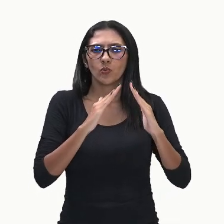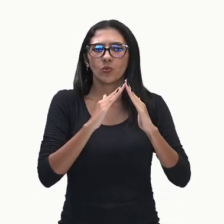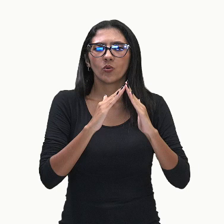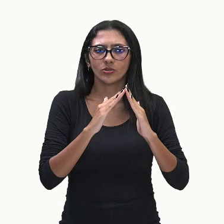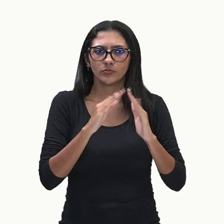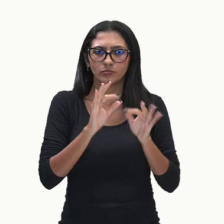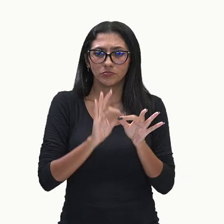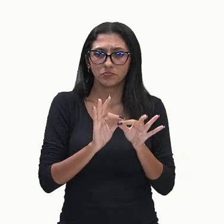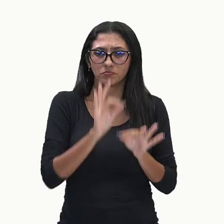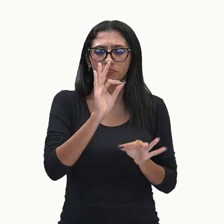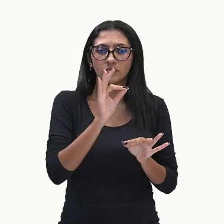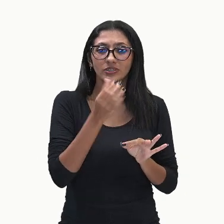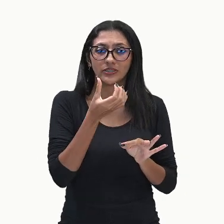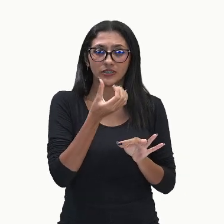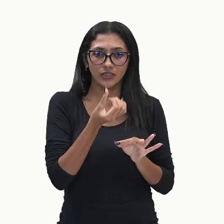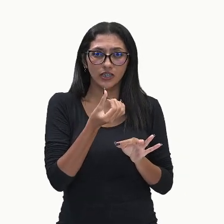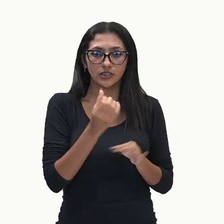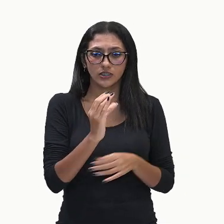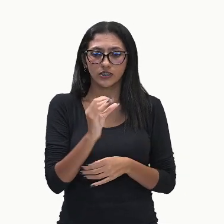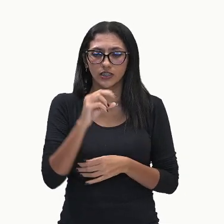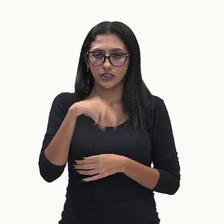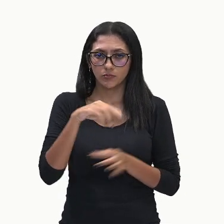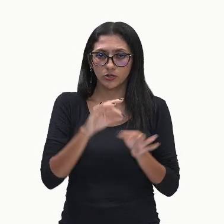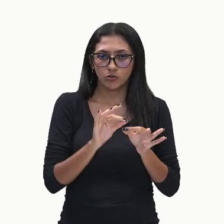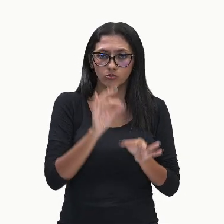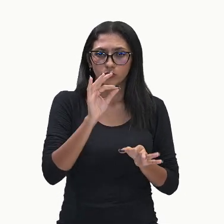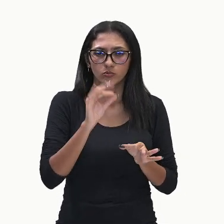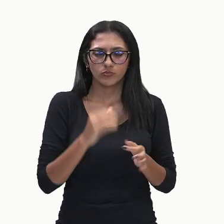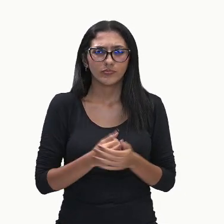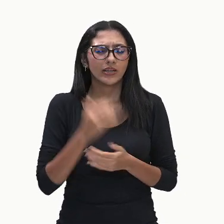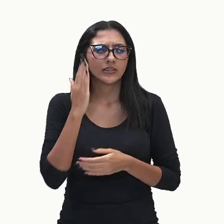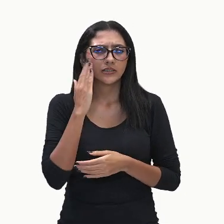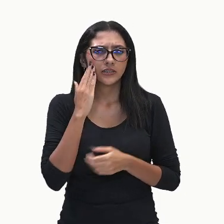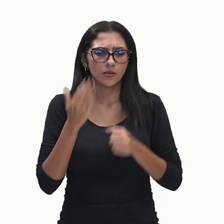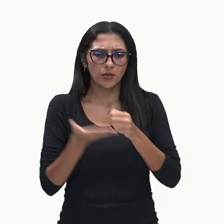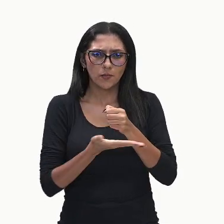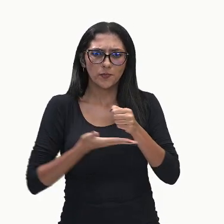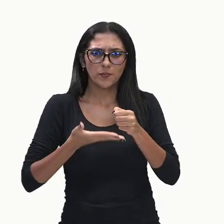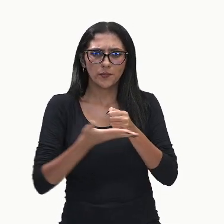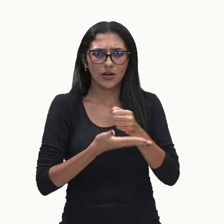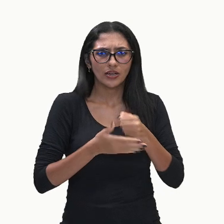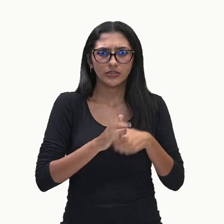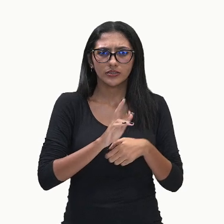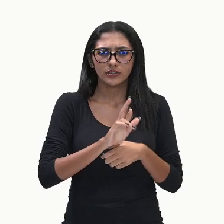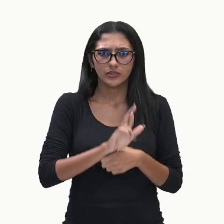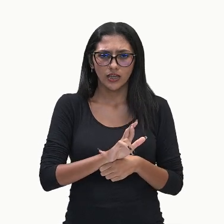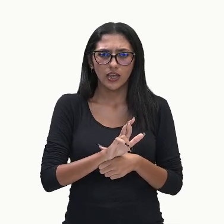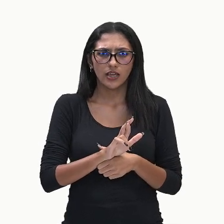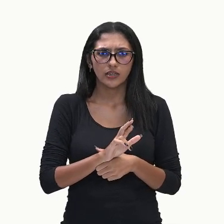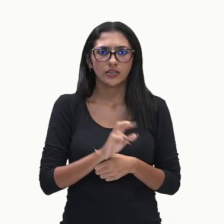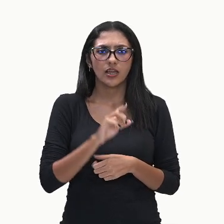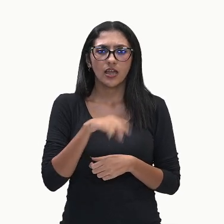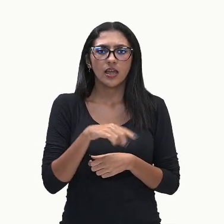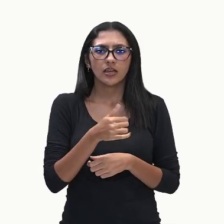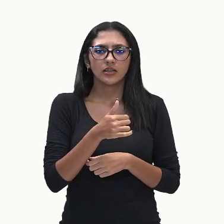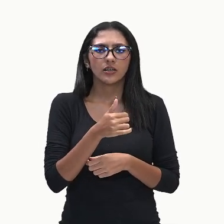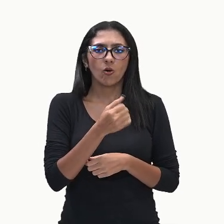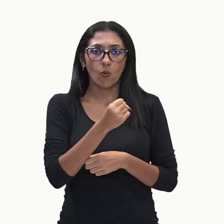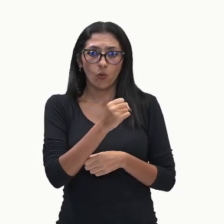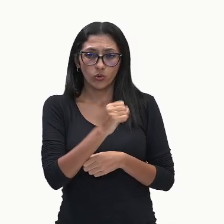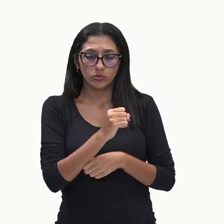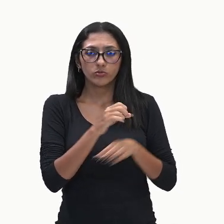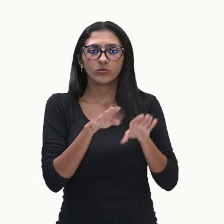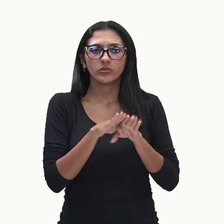altura, sabendo que o raio da base mede 8 centímetros e a geratriz 10